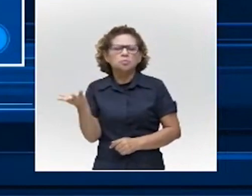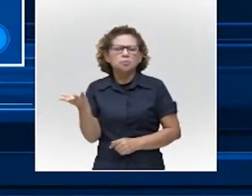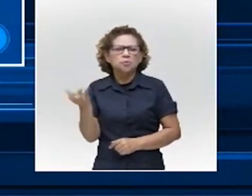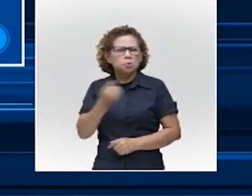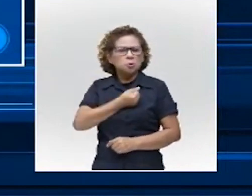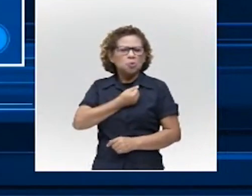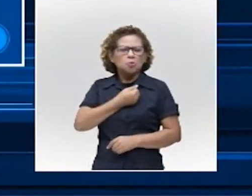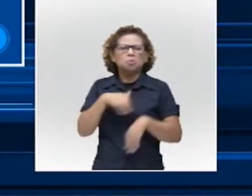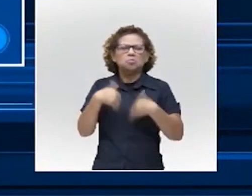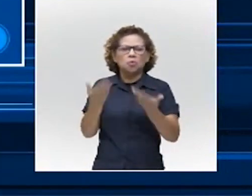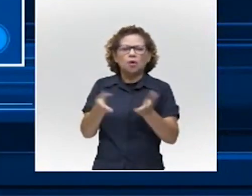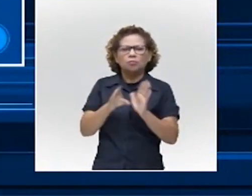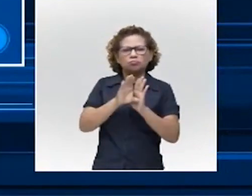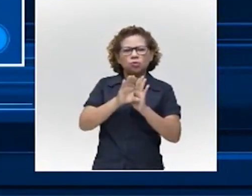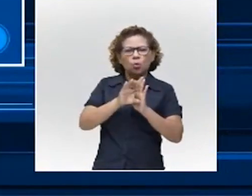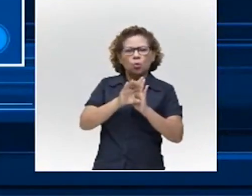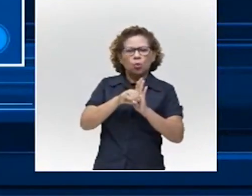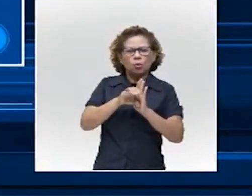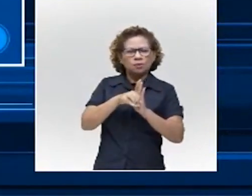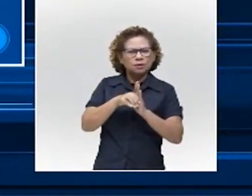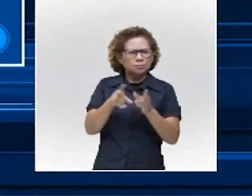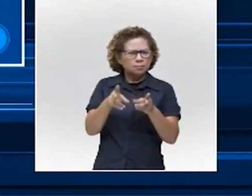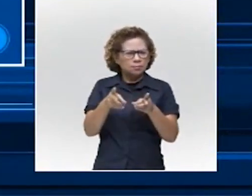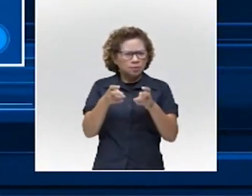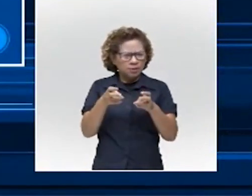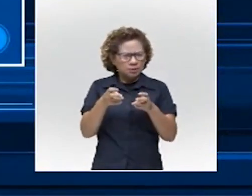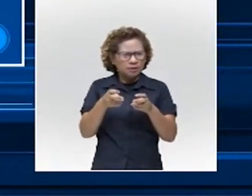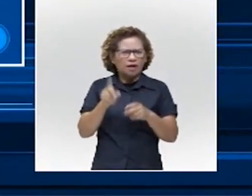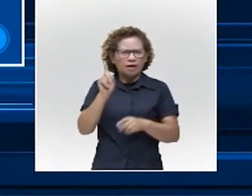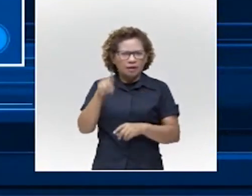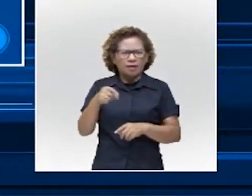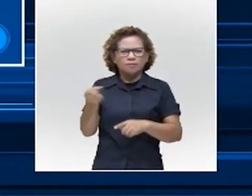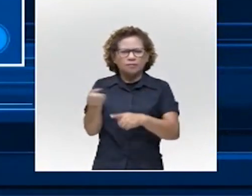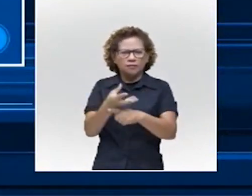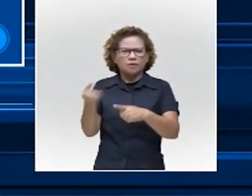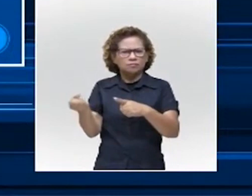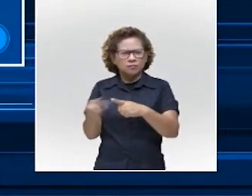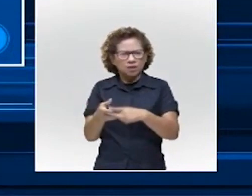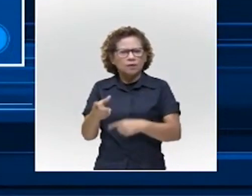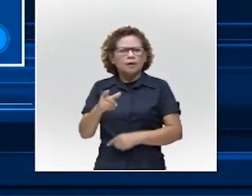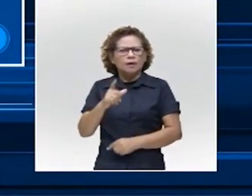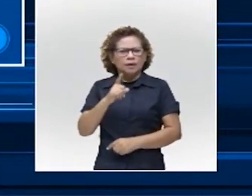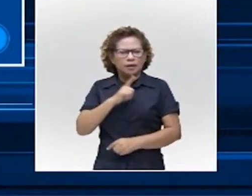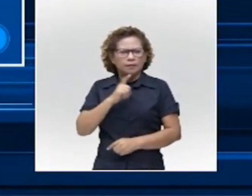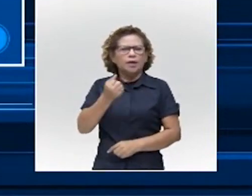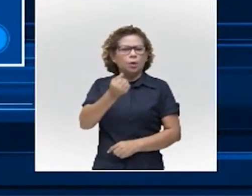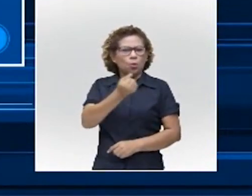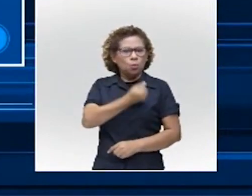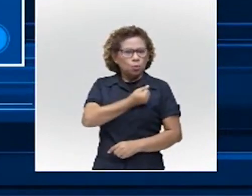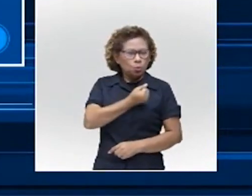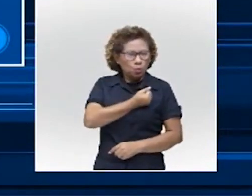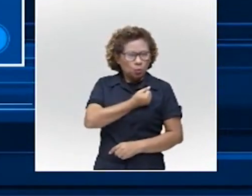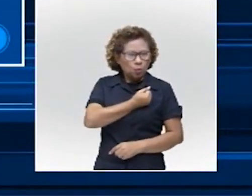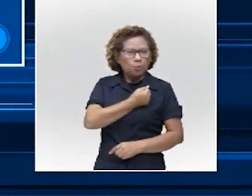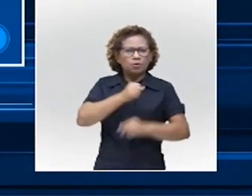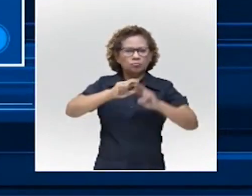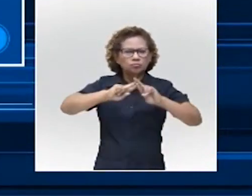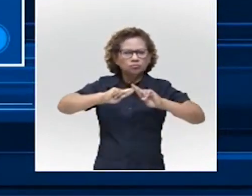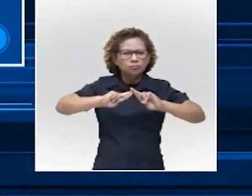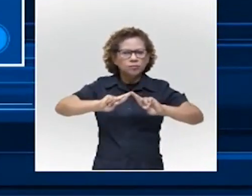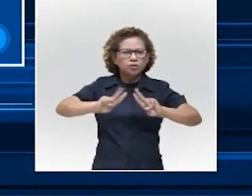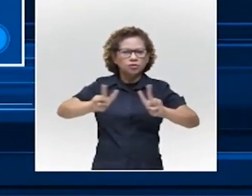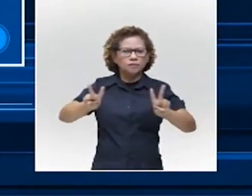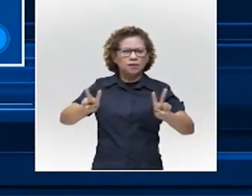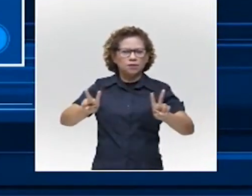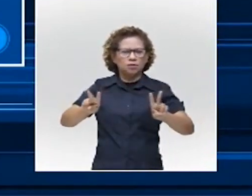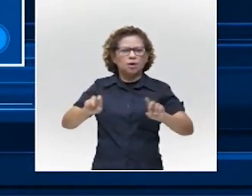conceito? Observem, então são frações que possuem uma representação numérica diferente,